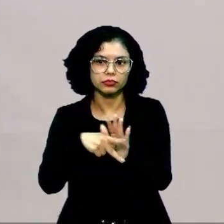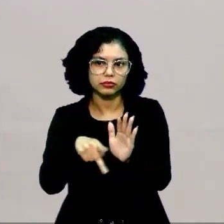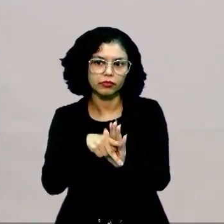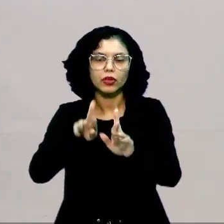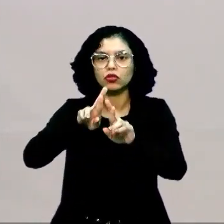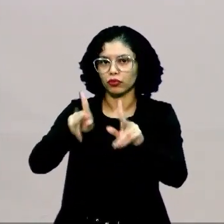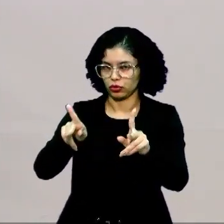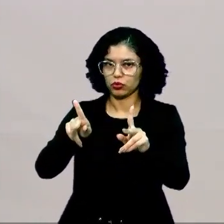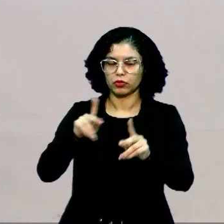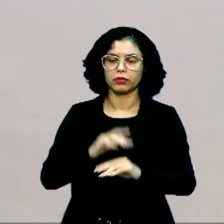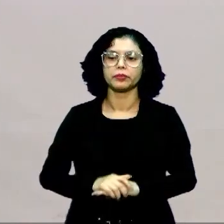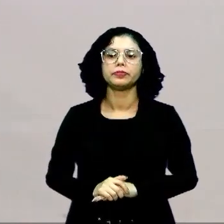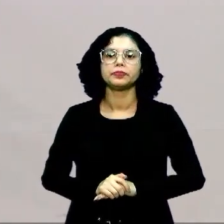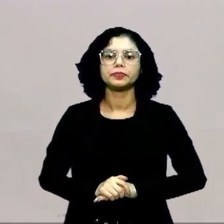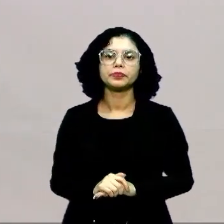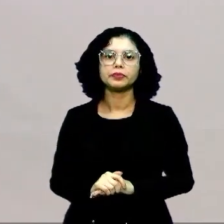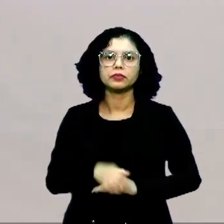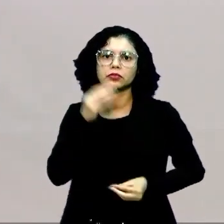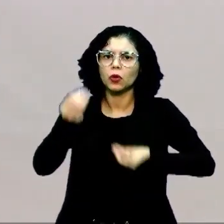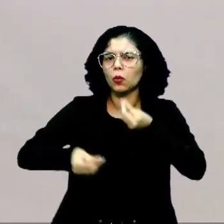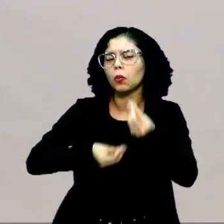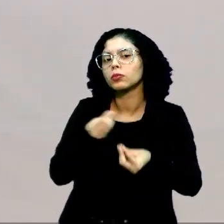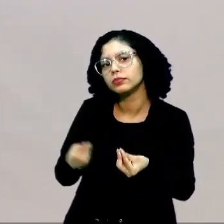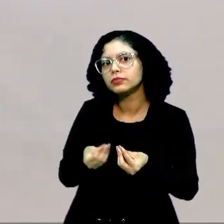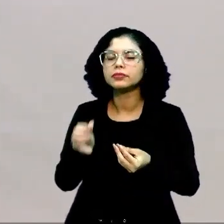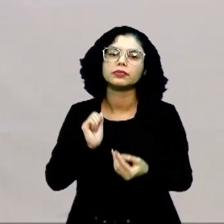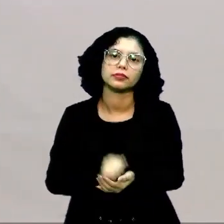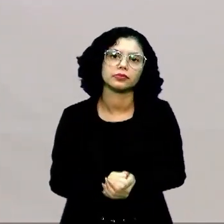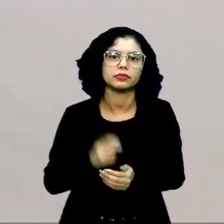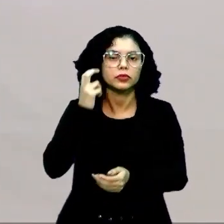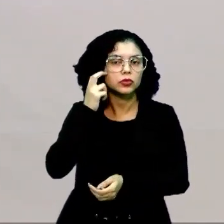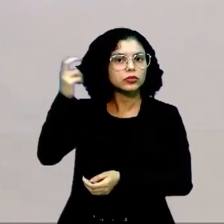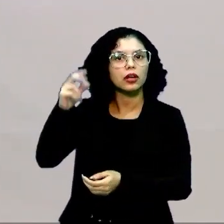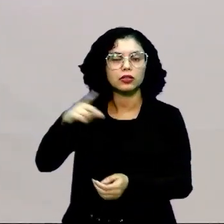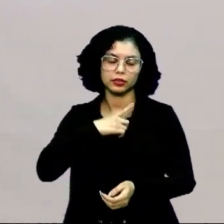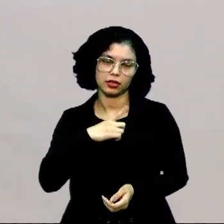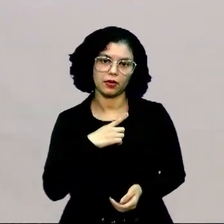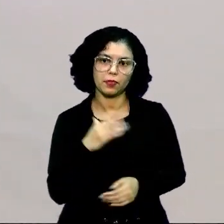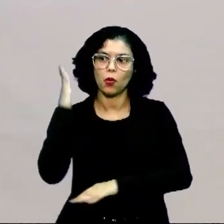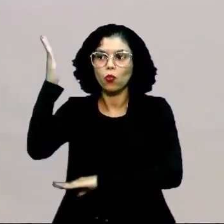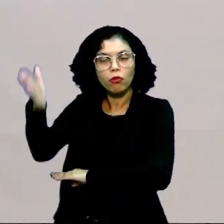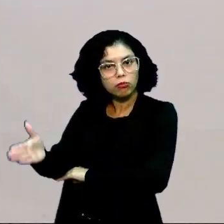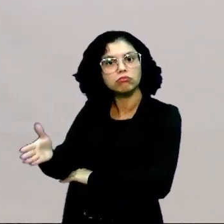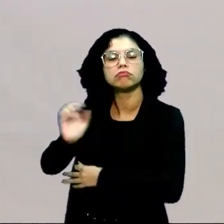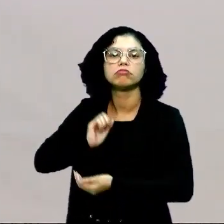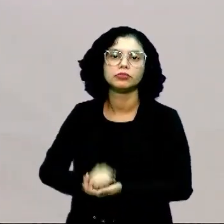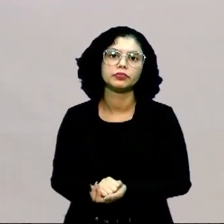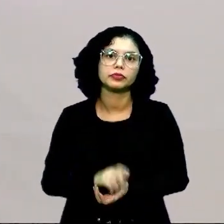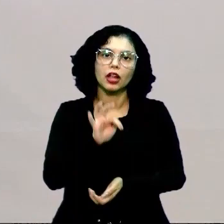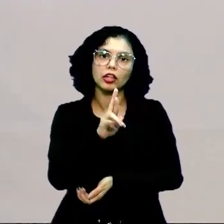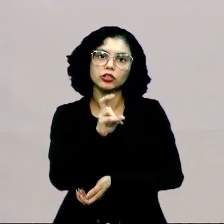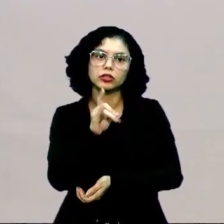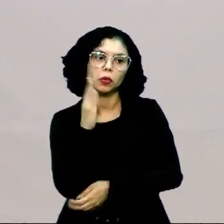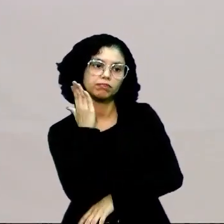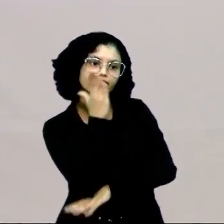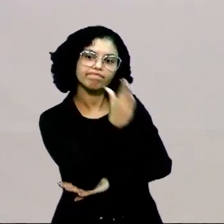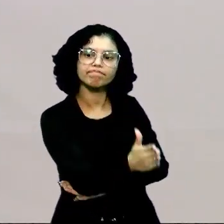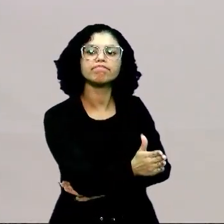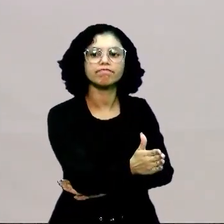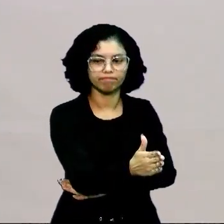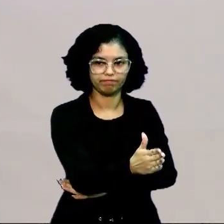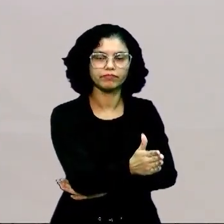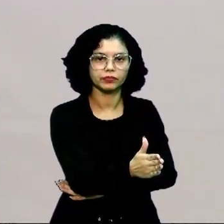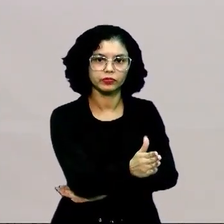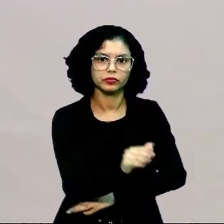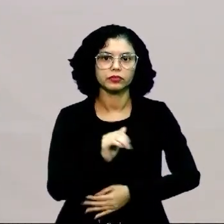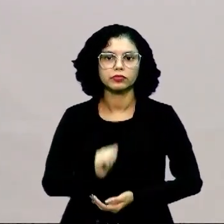absolutamente diferenciada. É como se relativismo cultural fosse para uma direção e o etnocentrismo